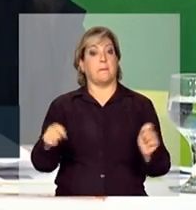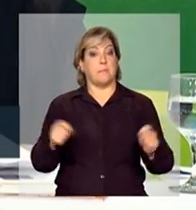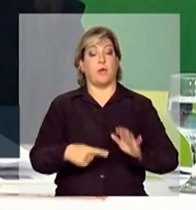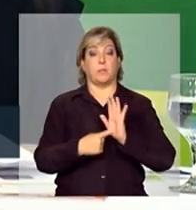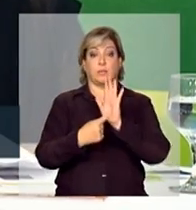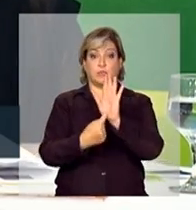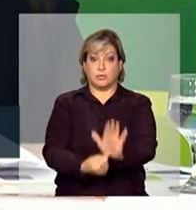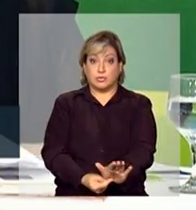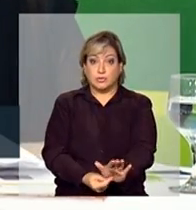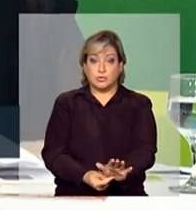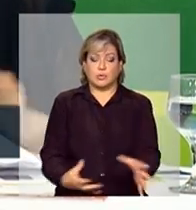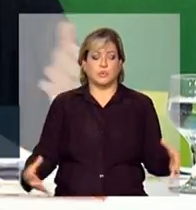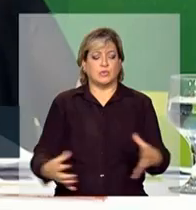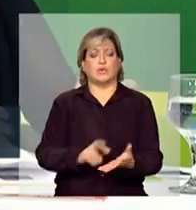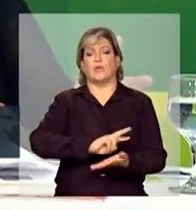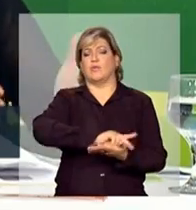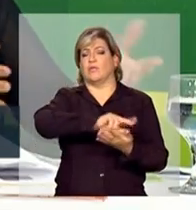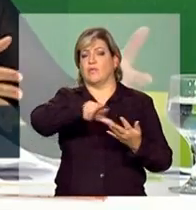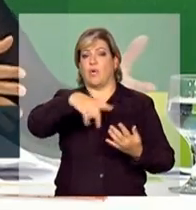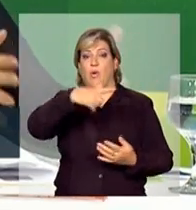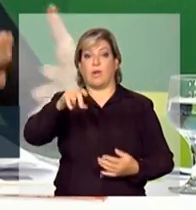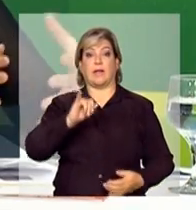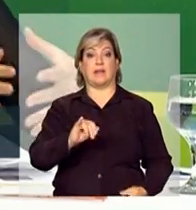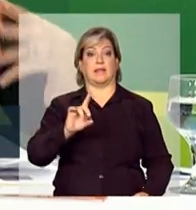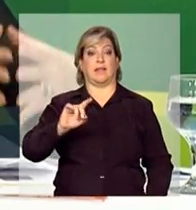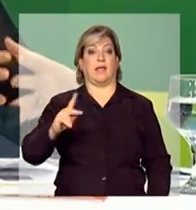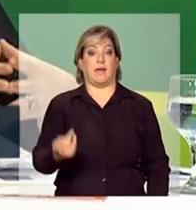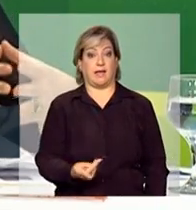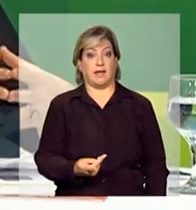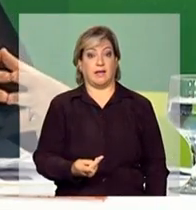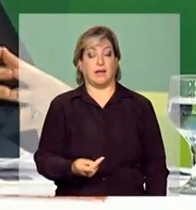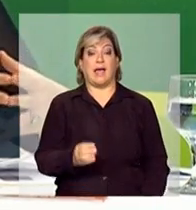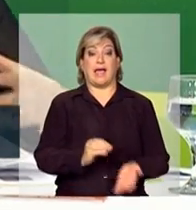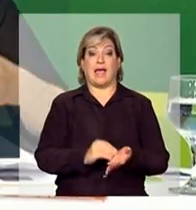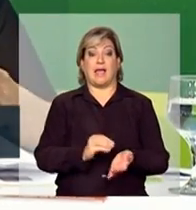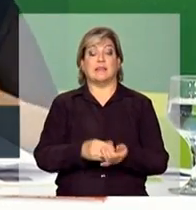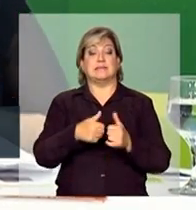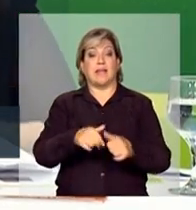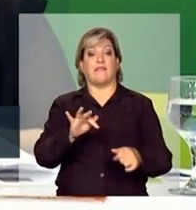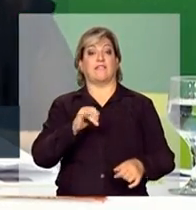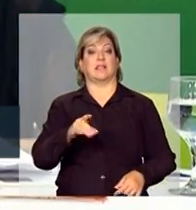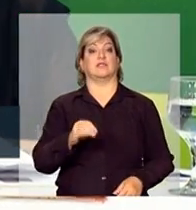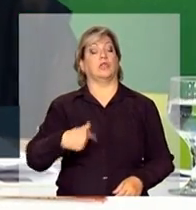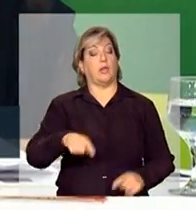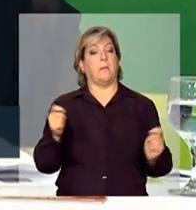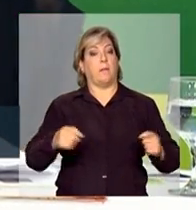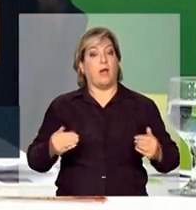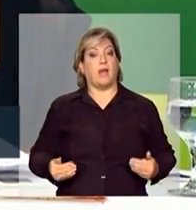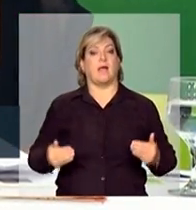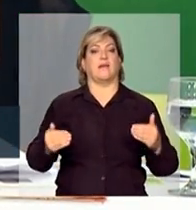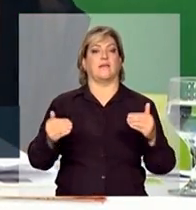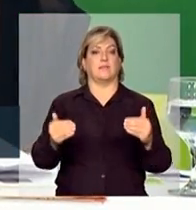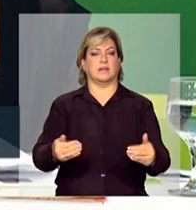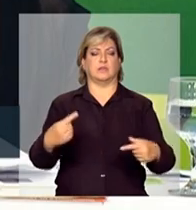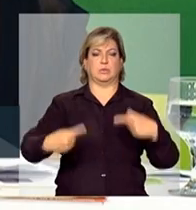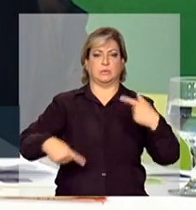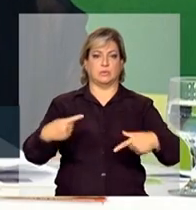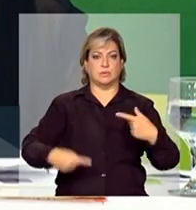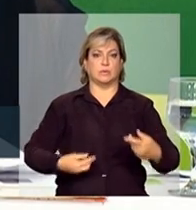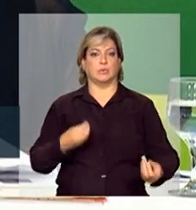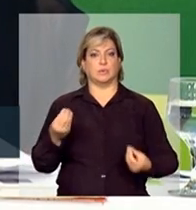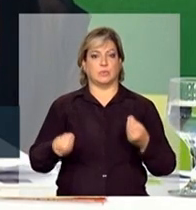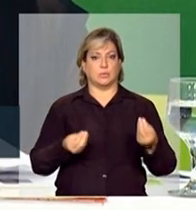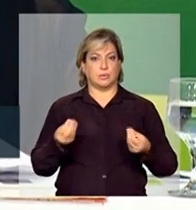de um conjunto de outras variáveis que o IDH ainda né Tá fixo e que a gente pode avançar discutindo um padrão